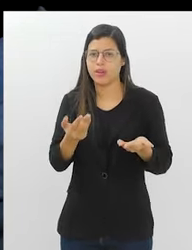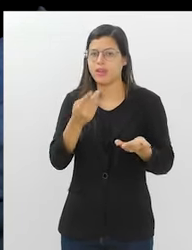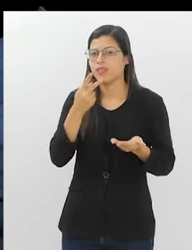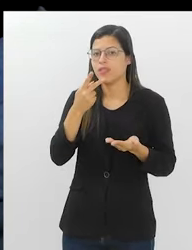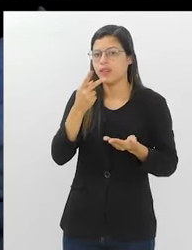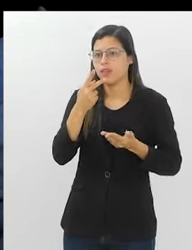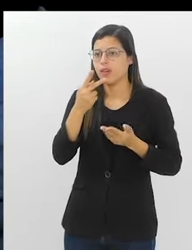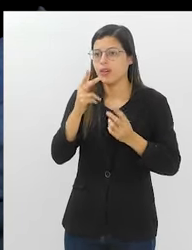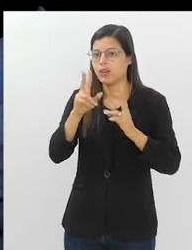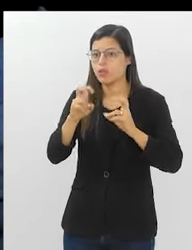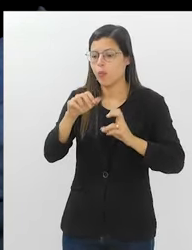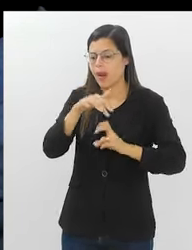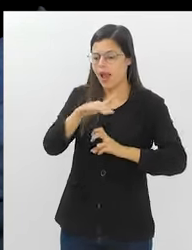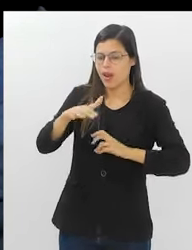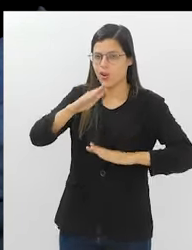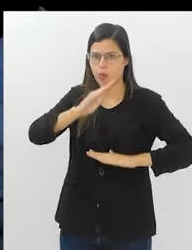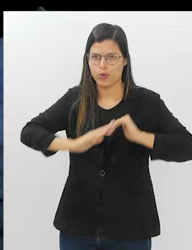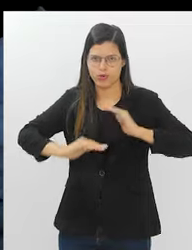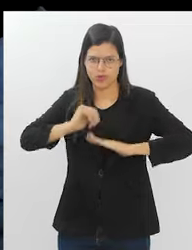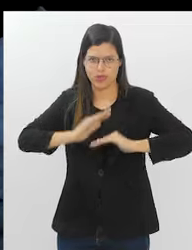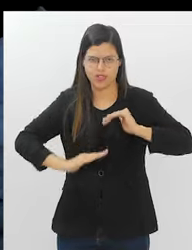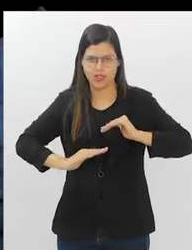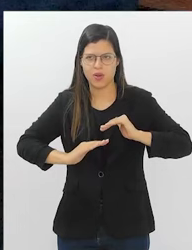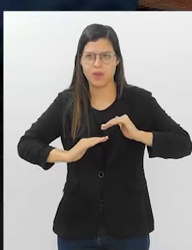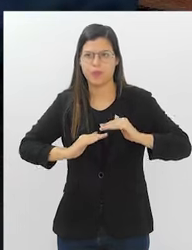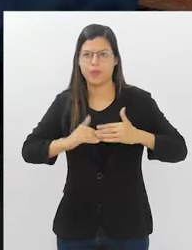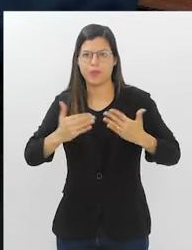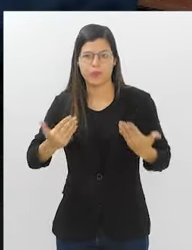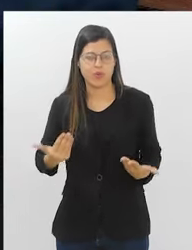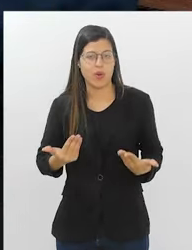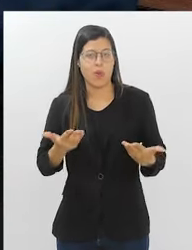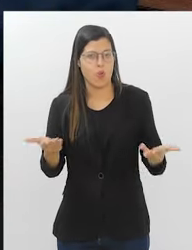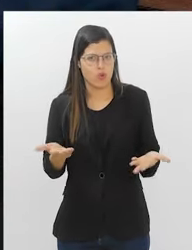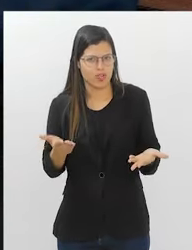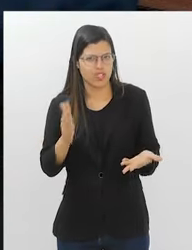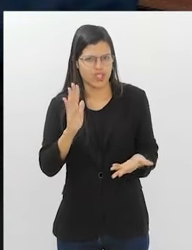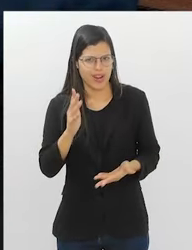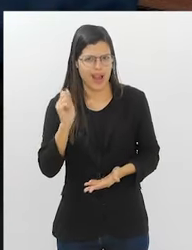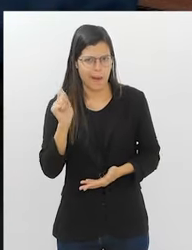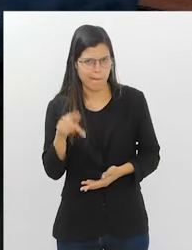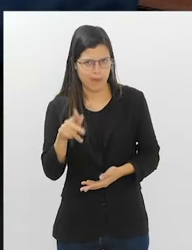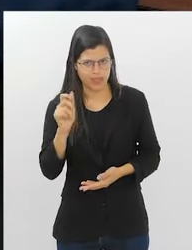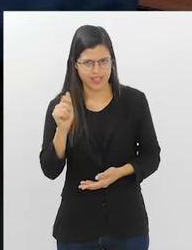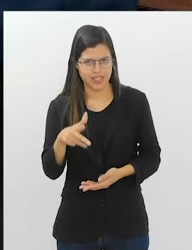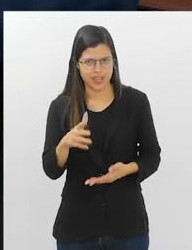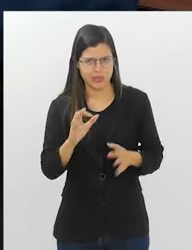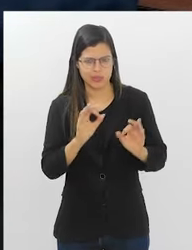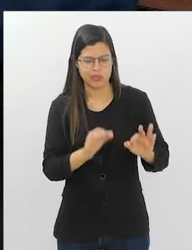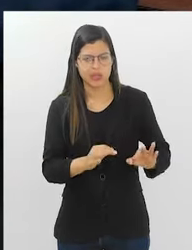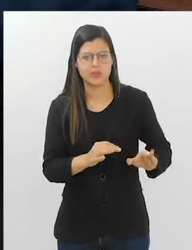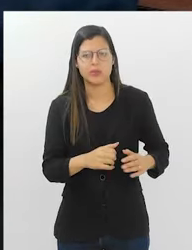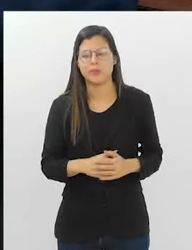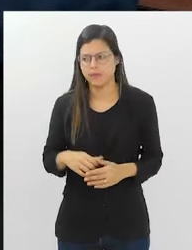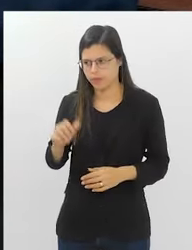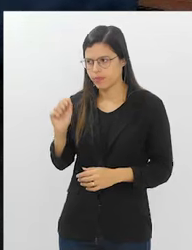falar sobre a parte profissional. Alexandre, hoje você já está aposentado, Estou aposentado. mas você tinha